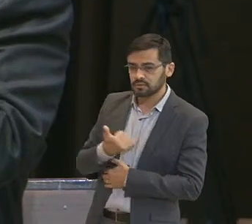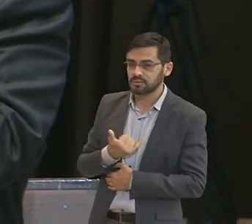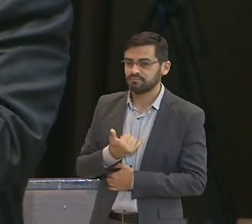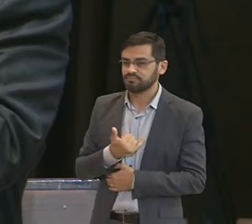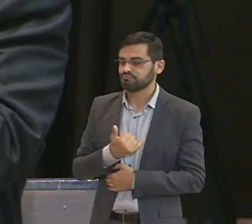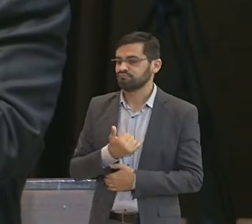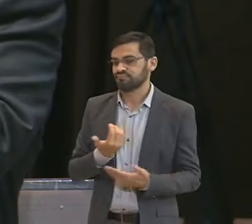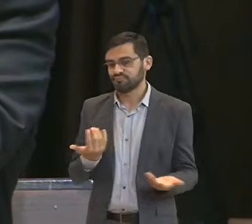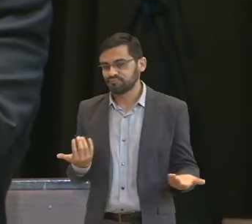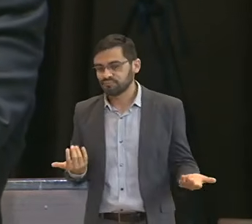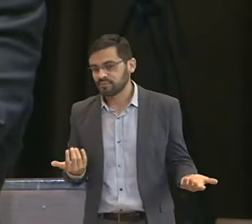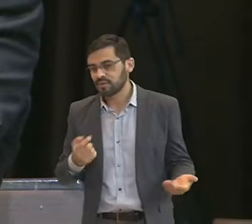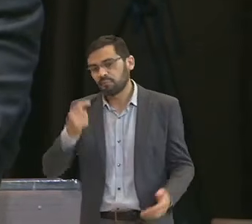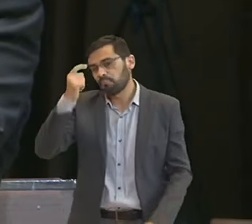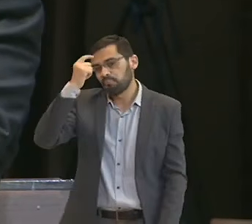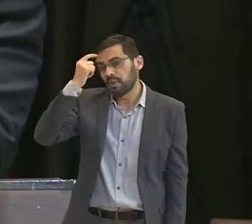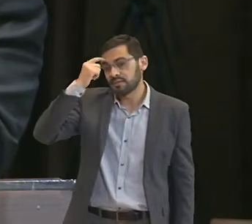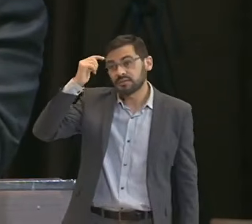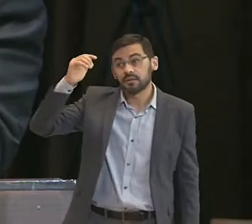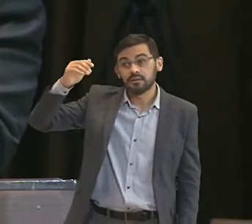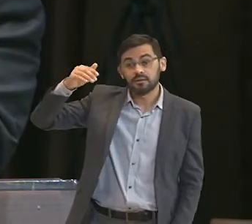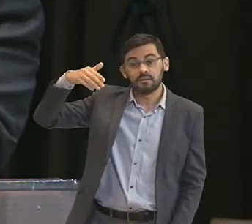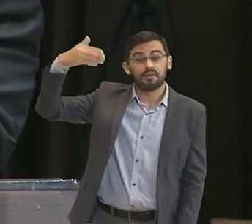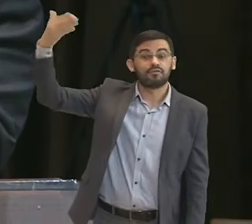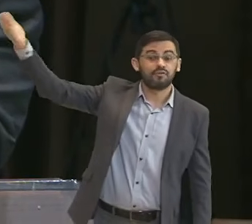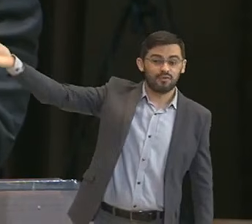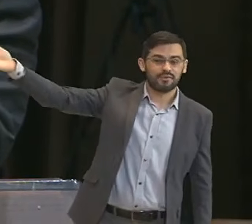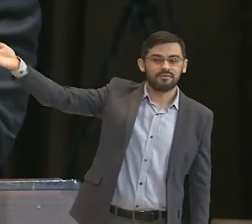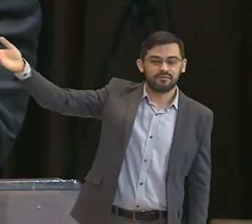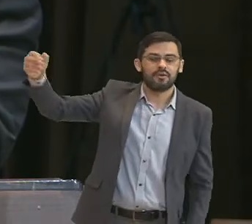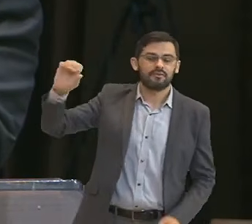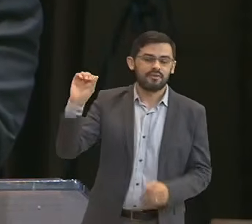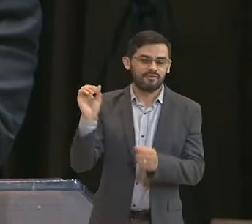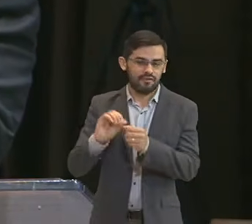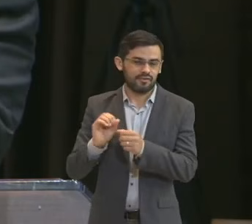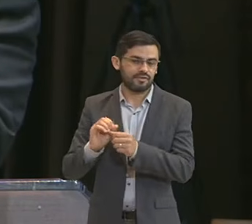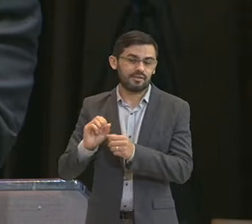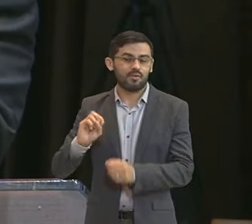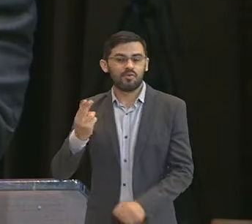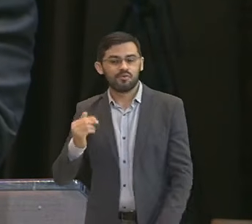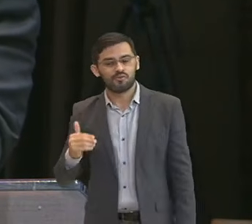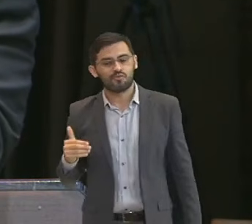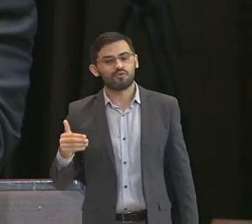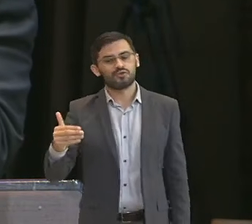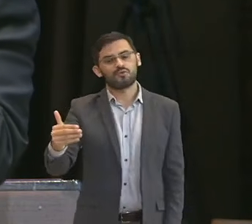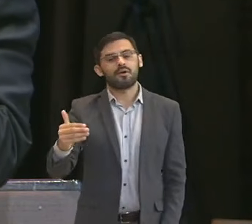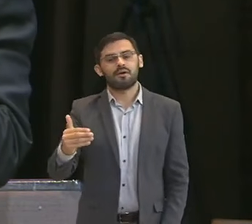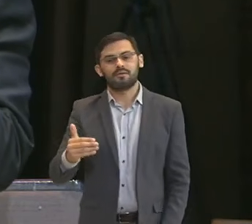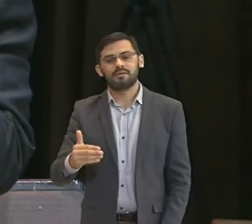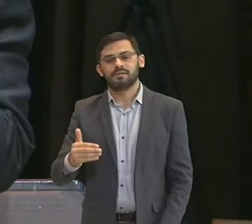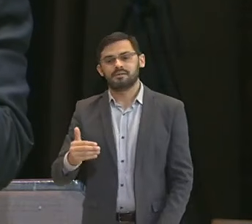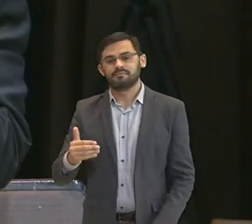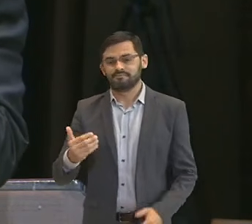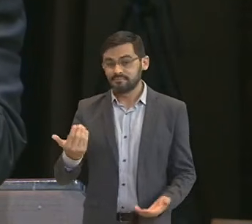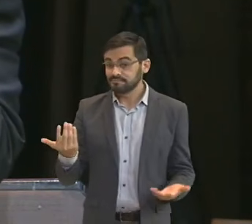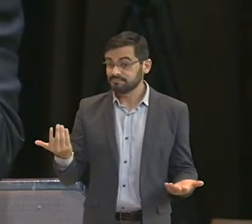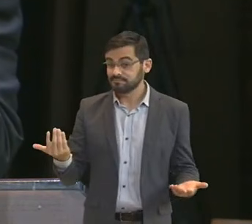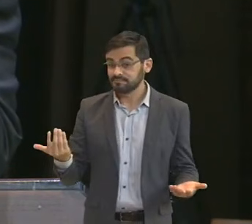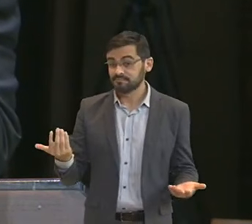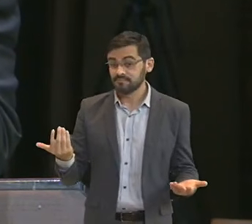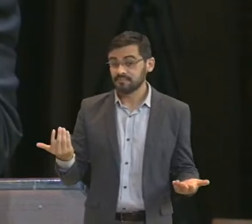não se engane. Quando você sair por aquela porta, você vai continuar não atendendo a voz do